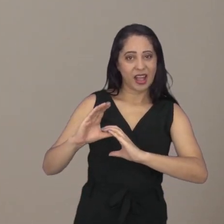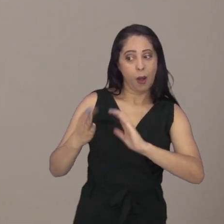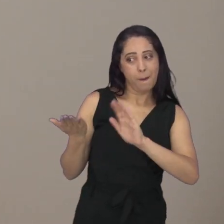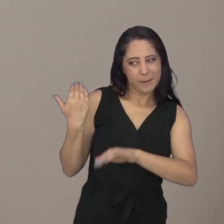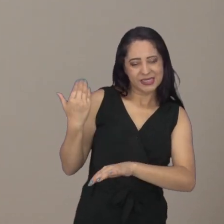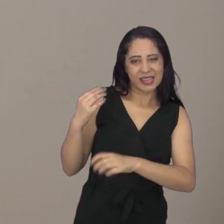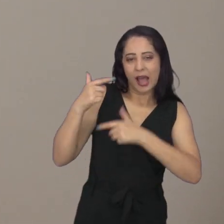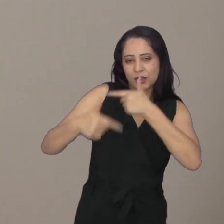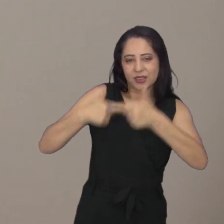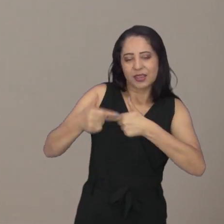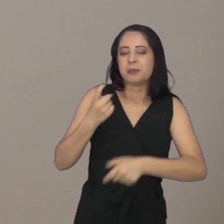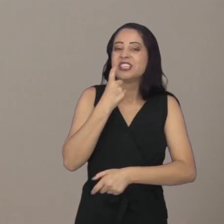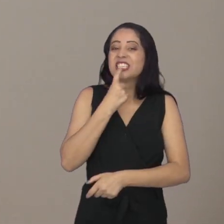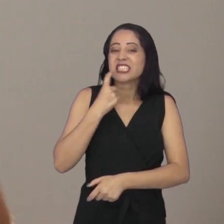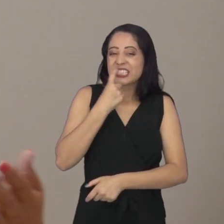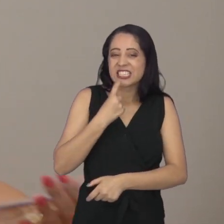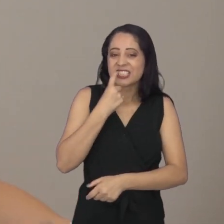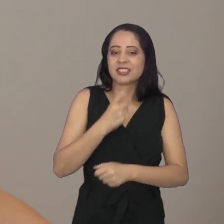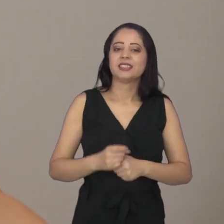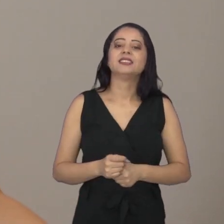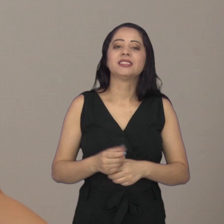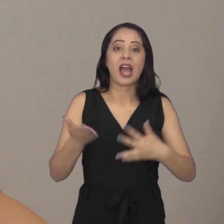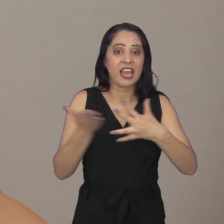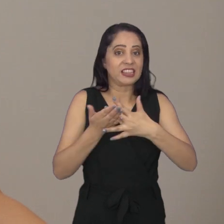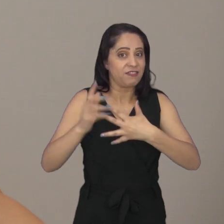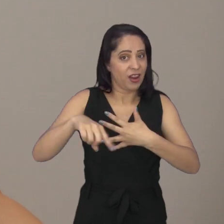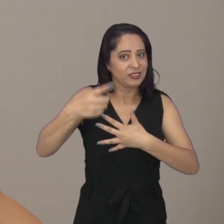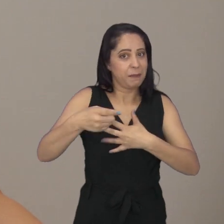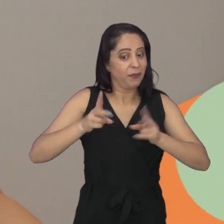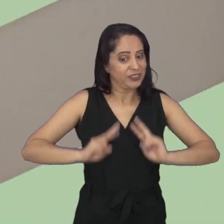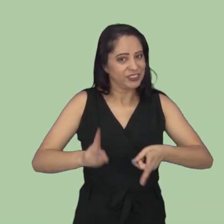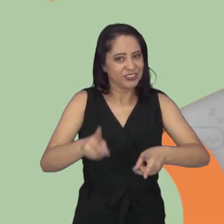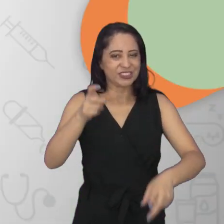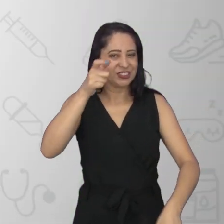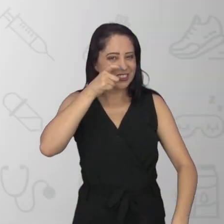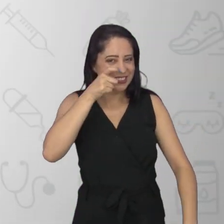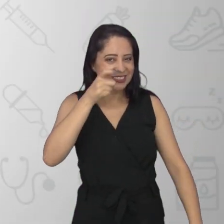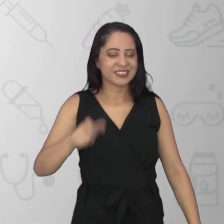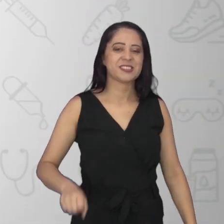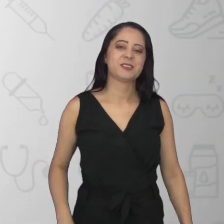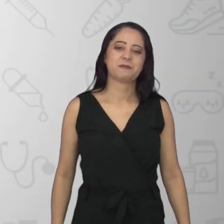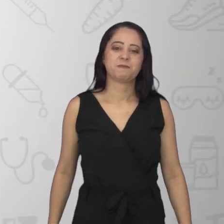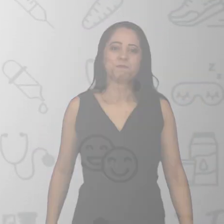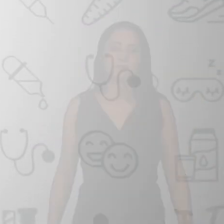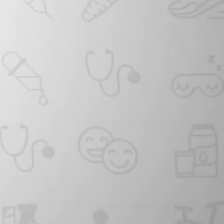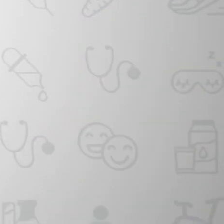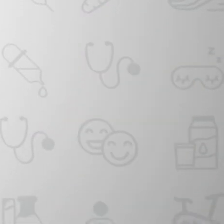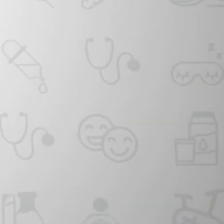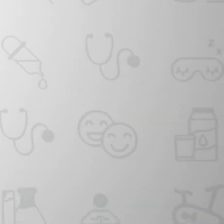agora especialista em comunicação, na volta do intervalo. Fica aí.